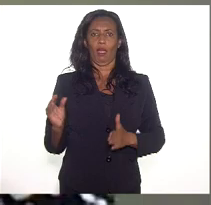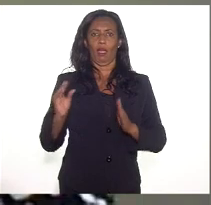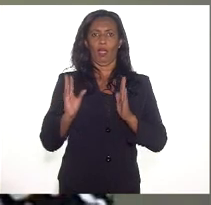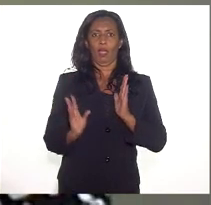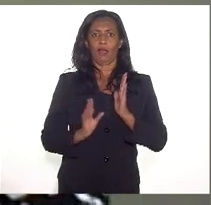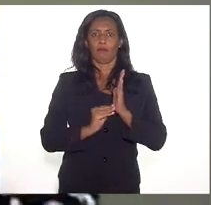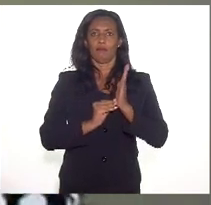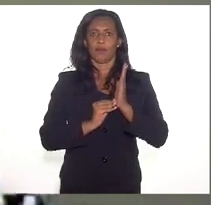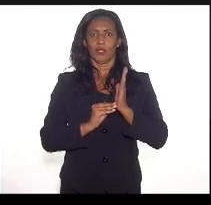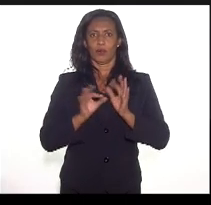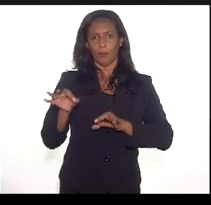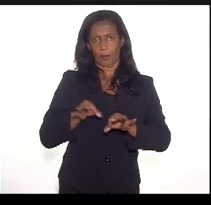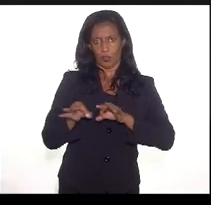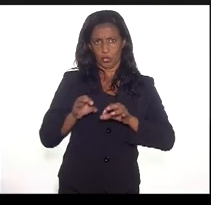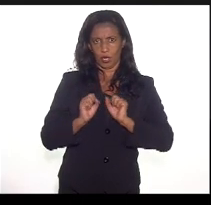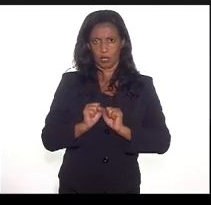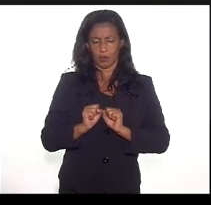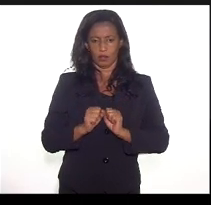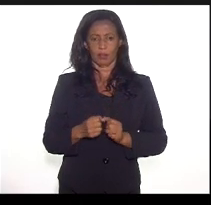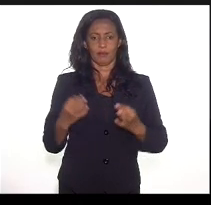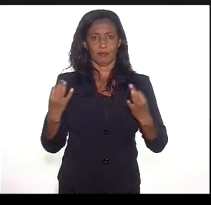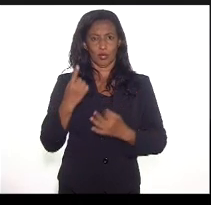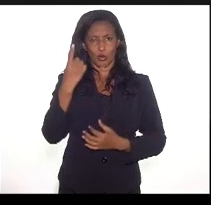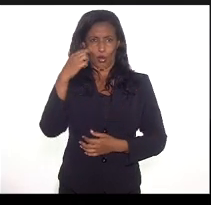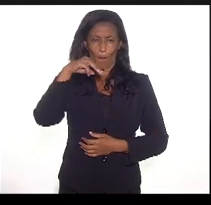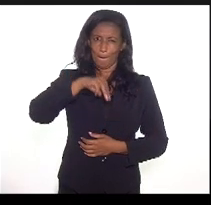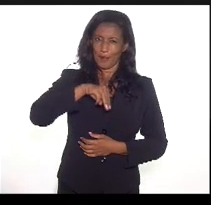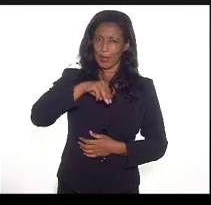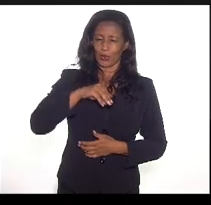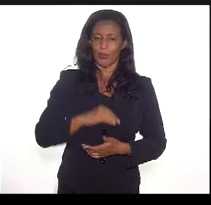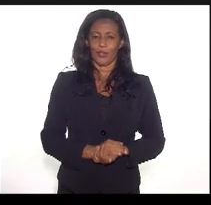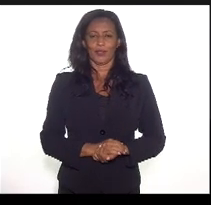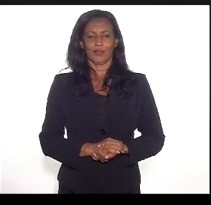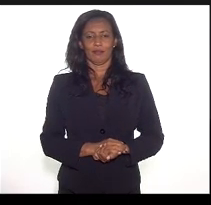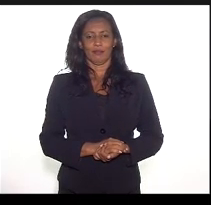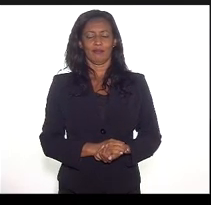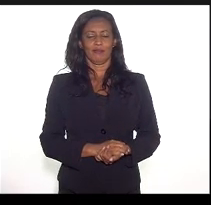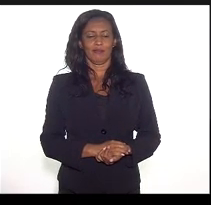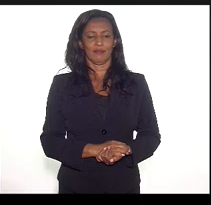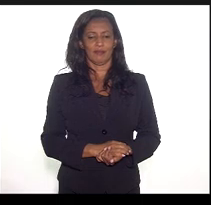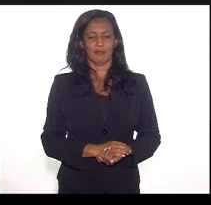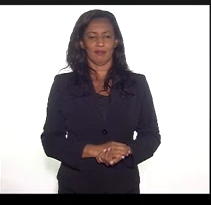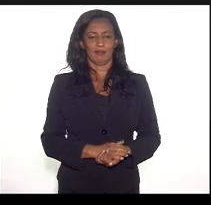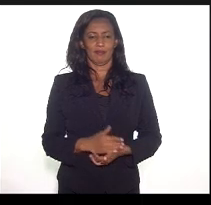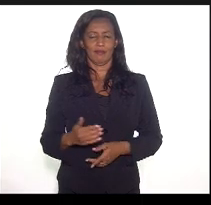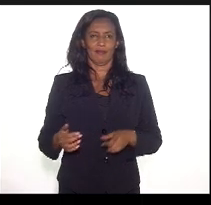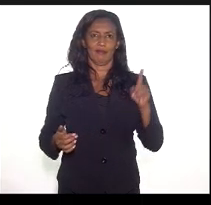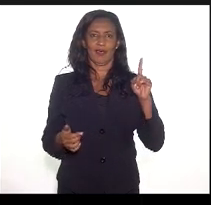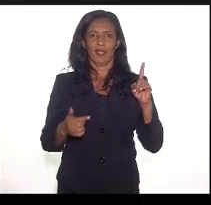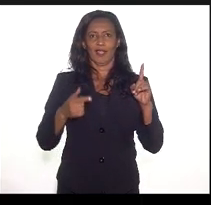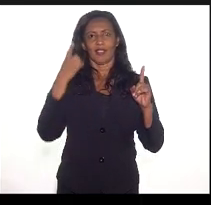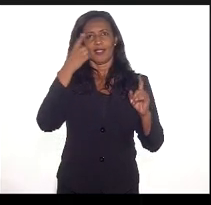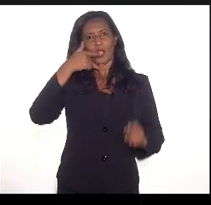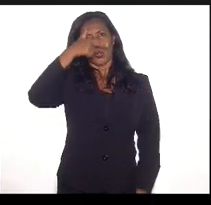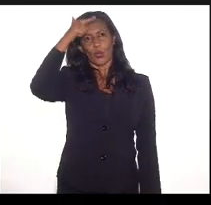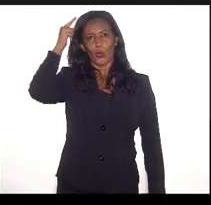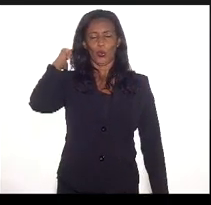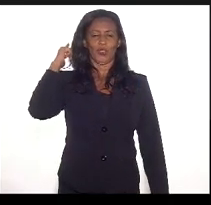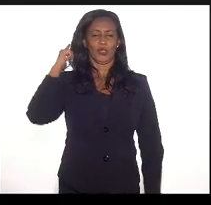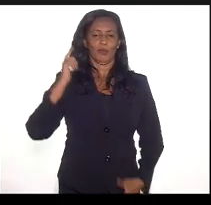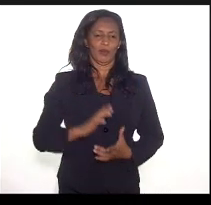é possível? Perfeitamente. Só um minuto, por gentileza, que eu vou dar a palavra ao deputado Luiz Paulo e a gente abre